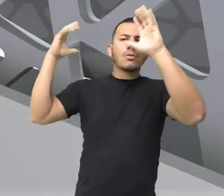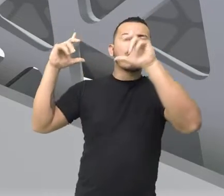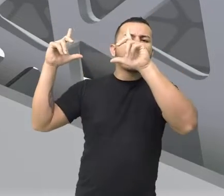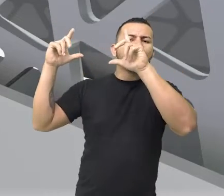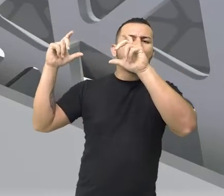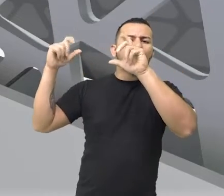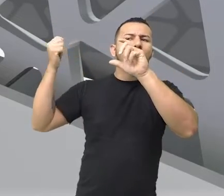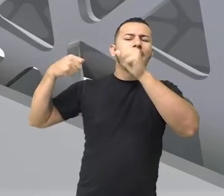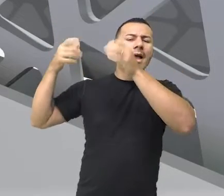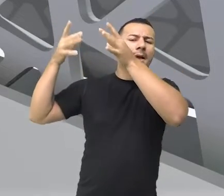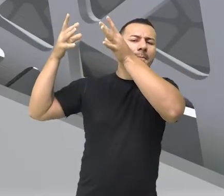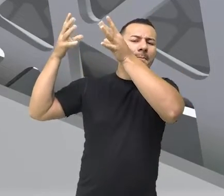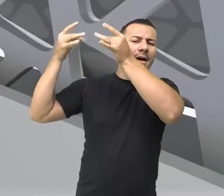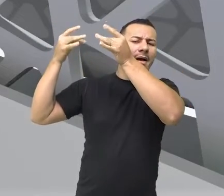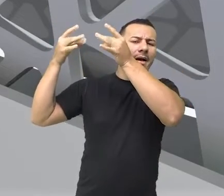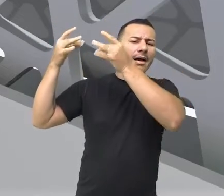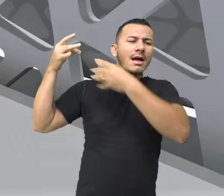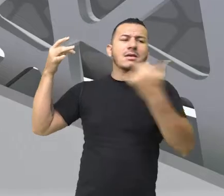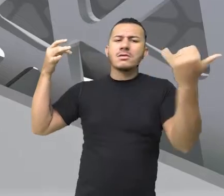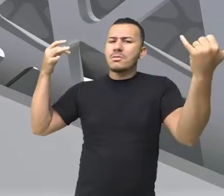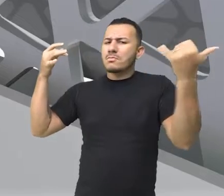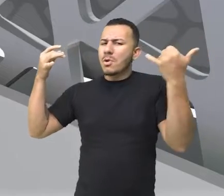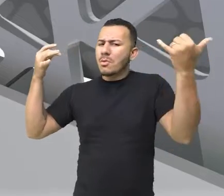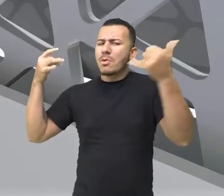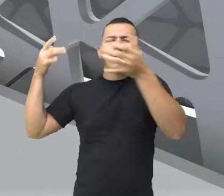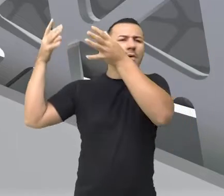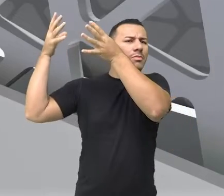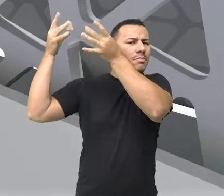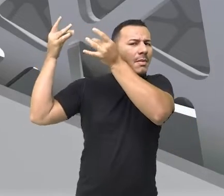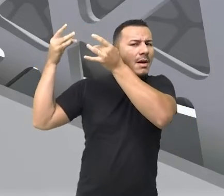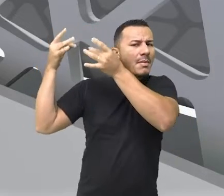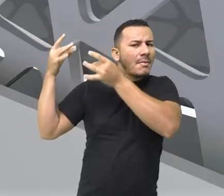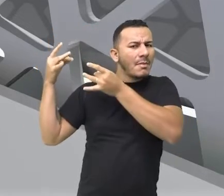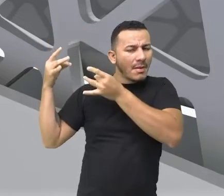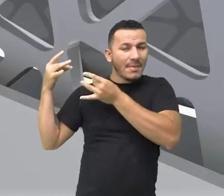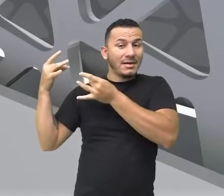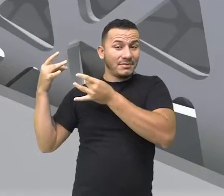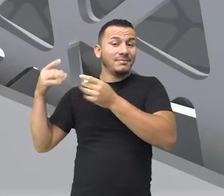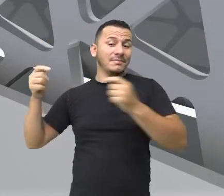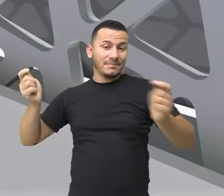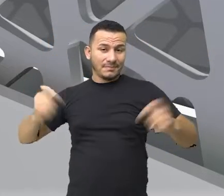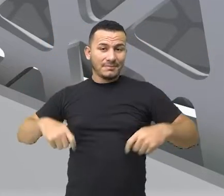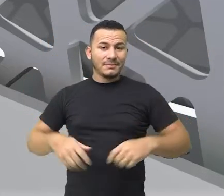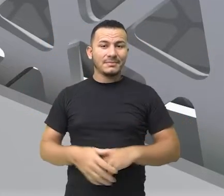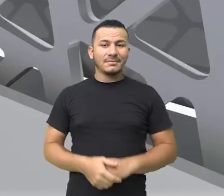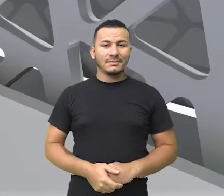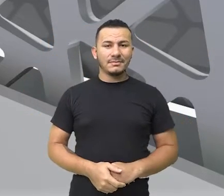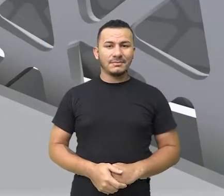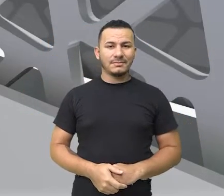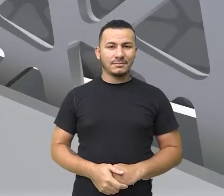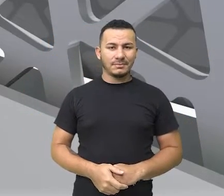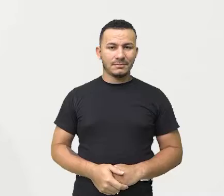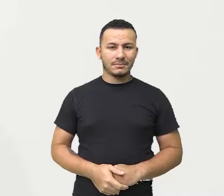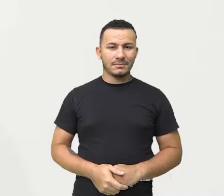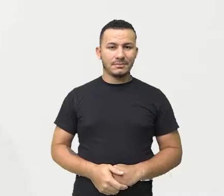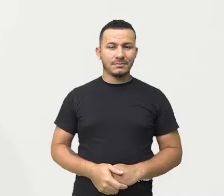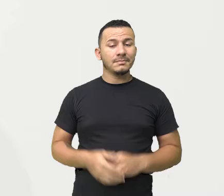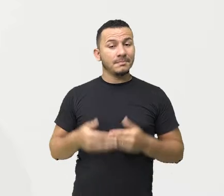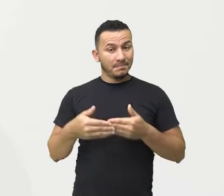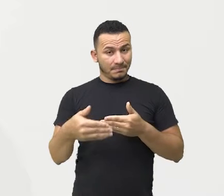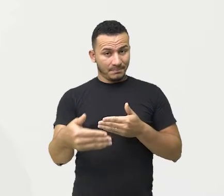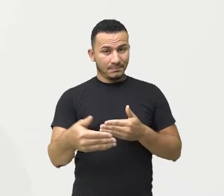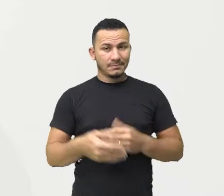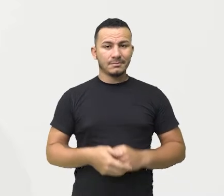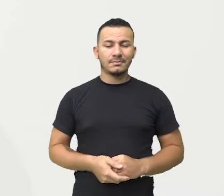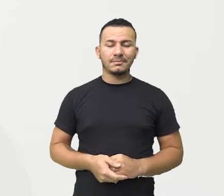toda aquela cena, ou aquela pessoa, ou aquele objeto, ou aquela situação. Vamos em frente? Então,